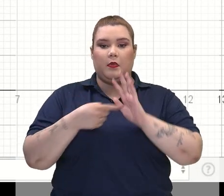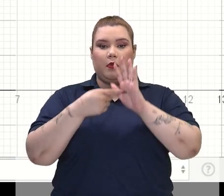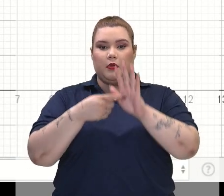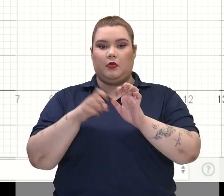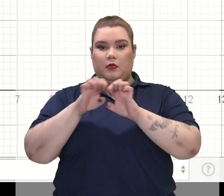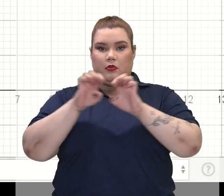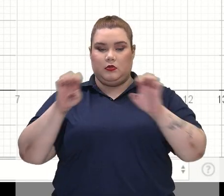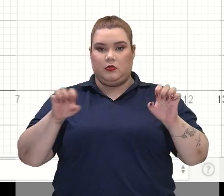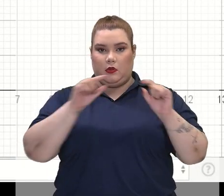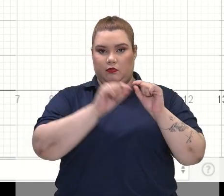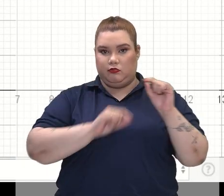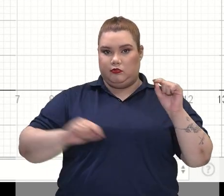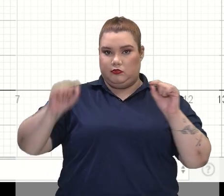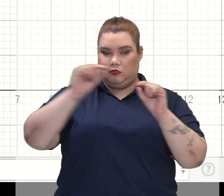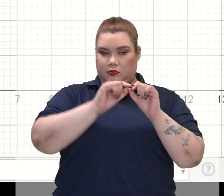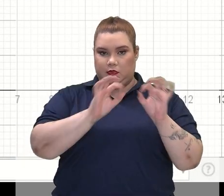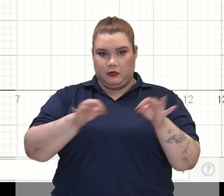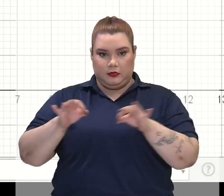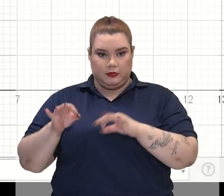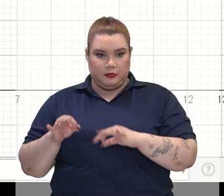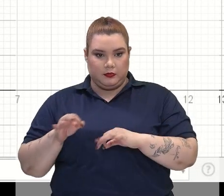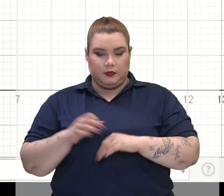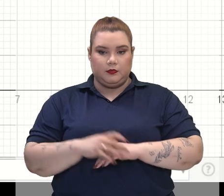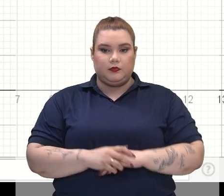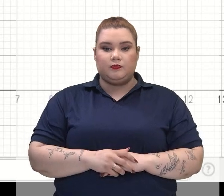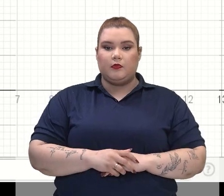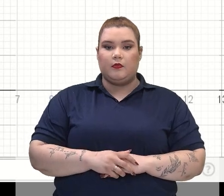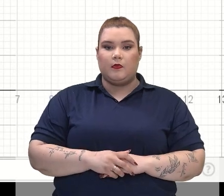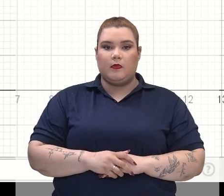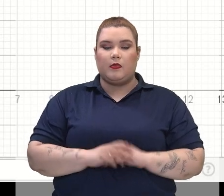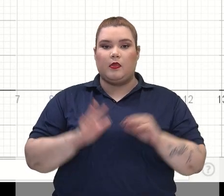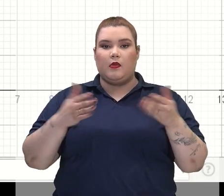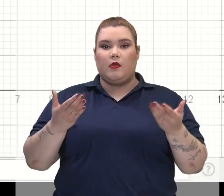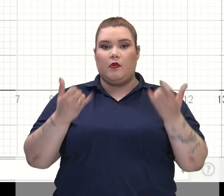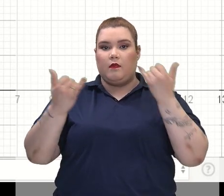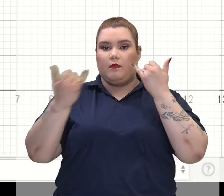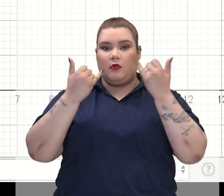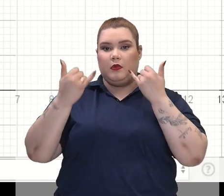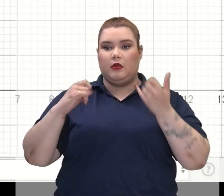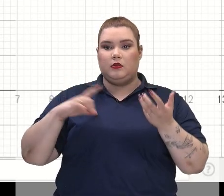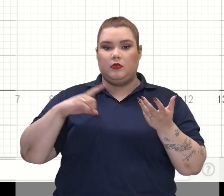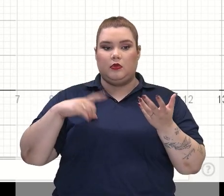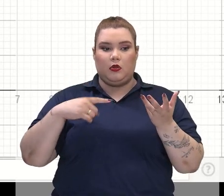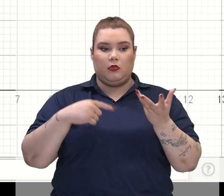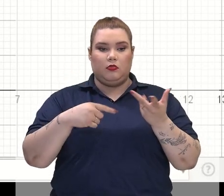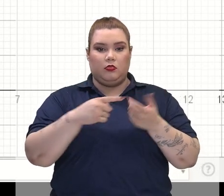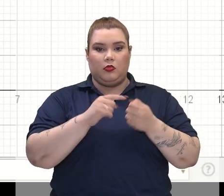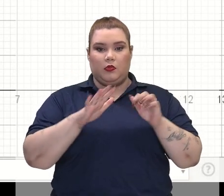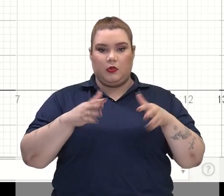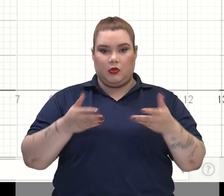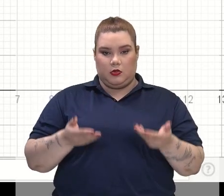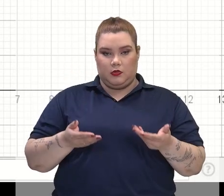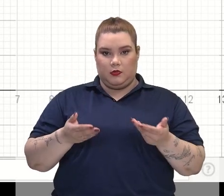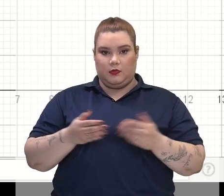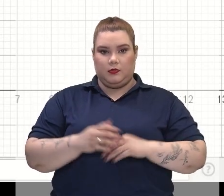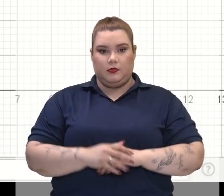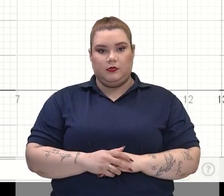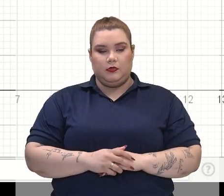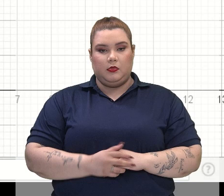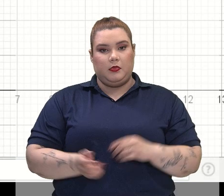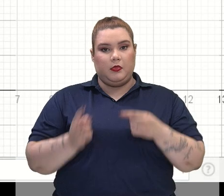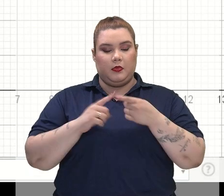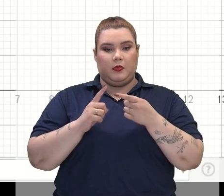que foi vista agora no exemplo. Então, quais são as informações que nós temos? Primeiro temos, né,